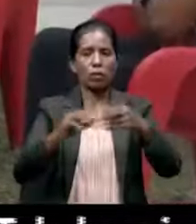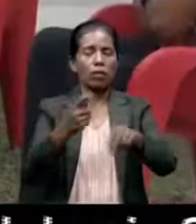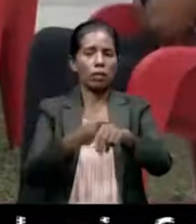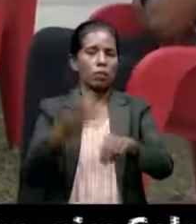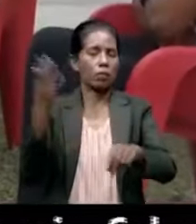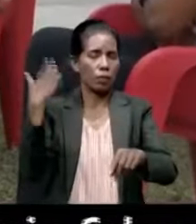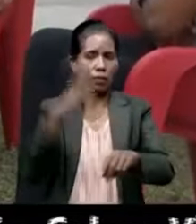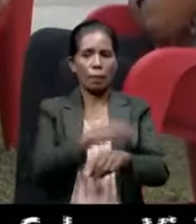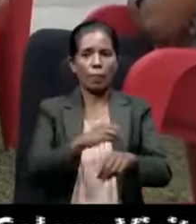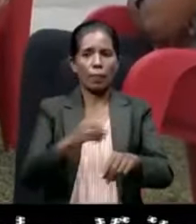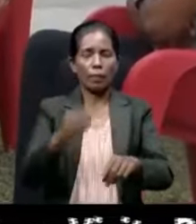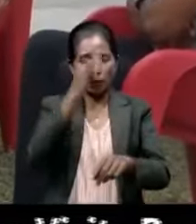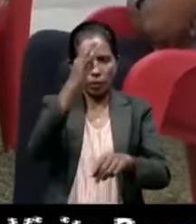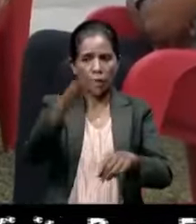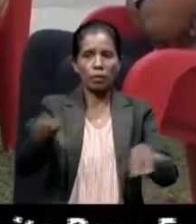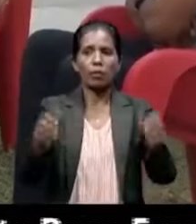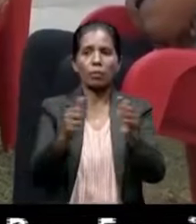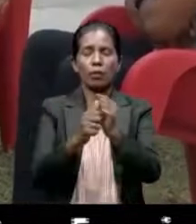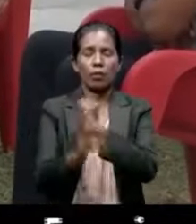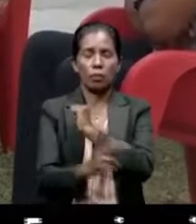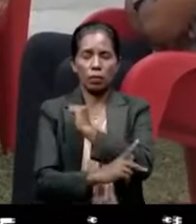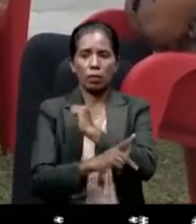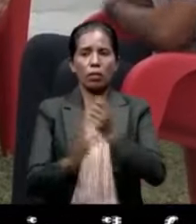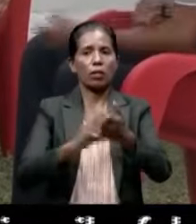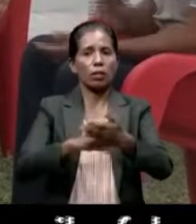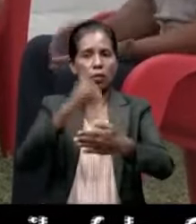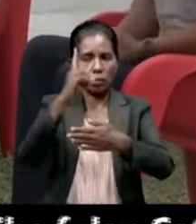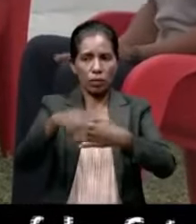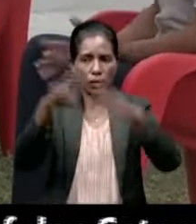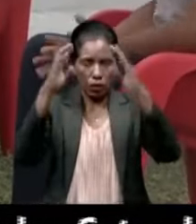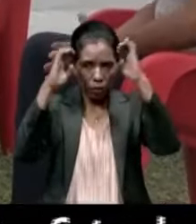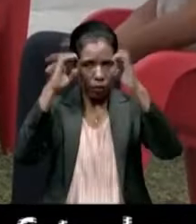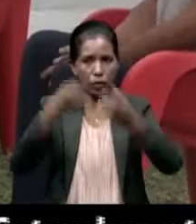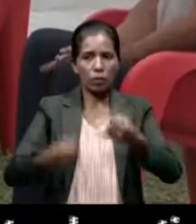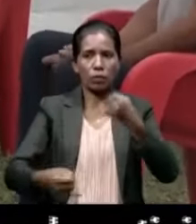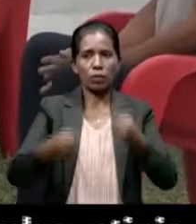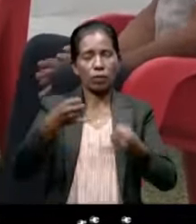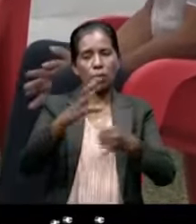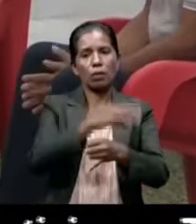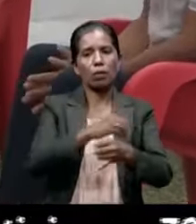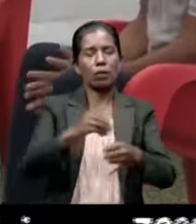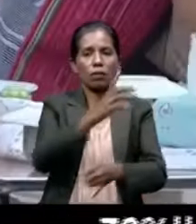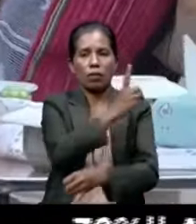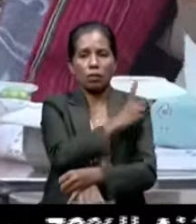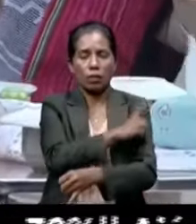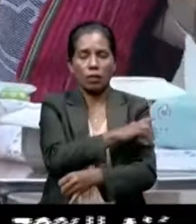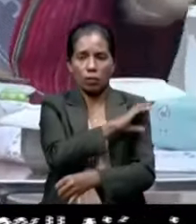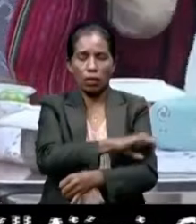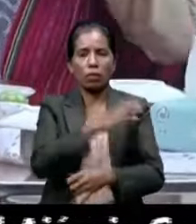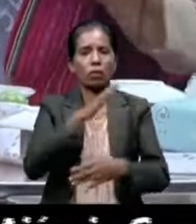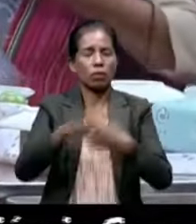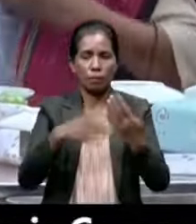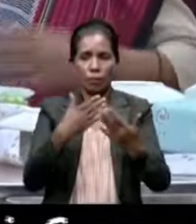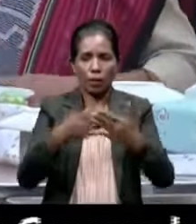precisa reforçar a relação ao Portugal no nível de desenvolve o setor da educação, justiça, no nosso área de defesa e segurança ou de acreditar.